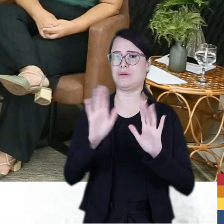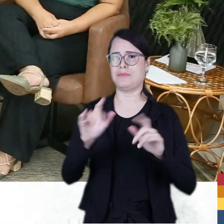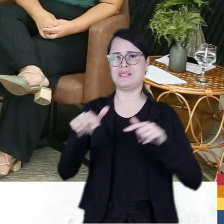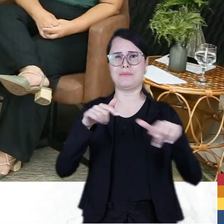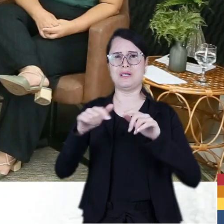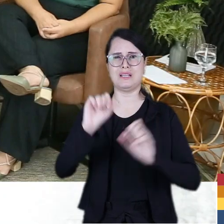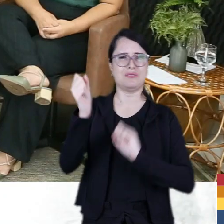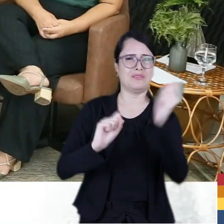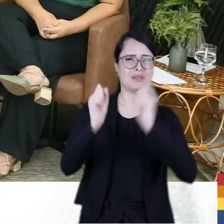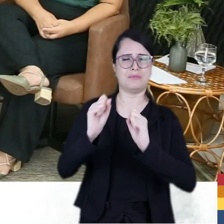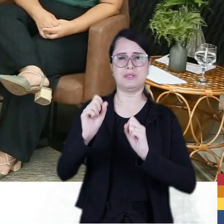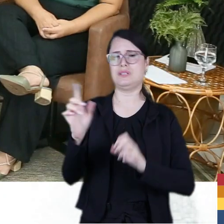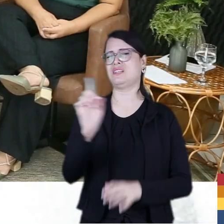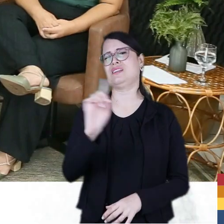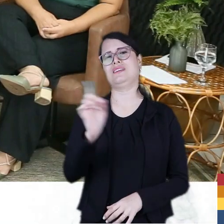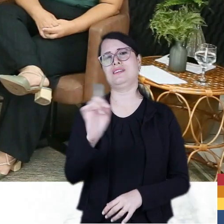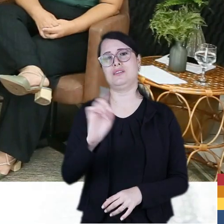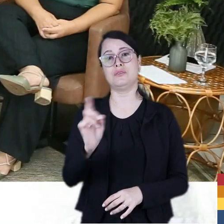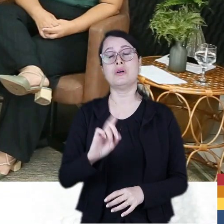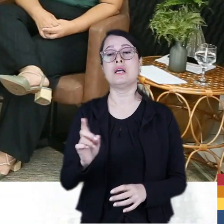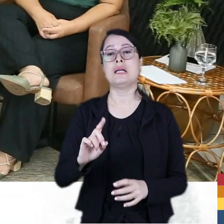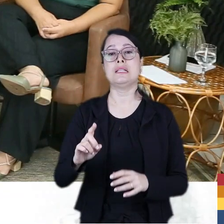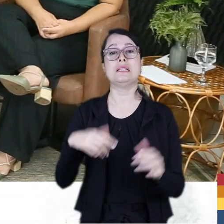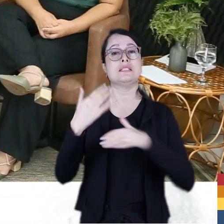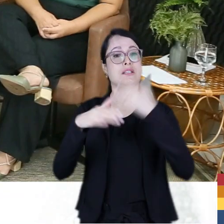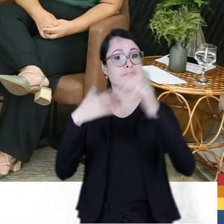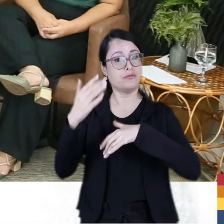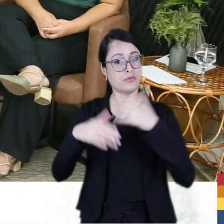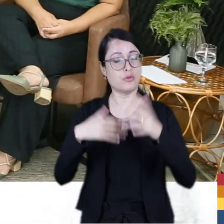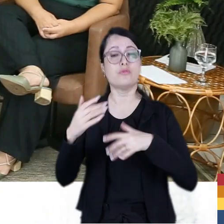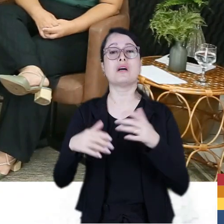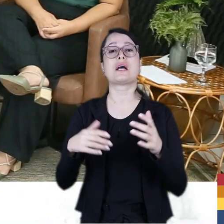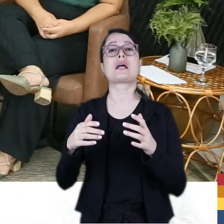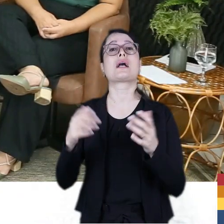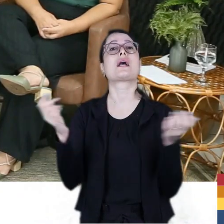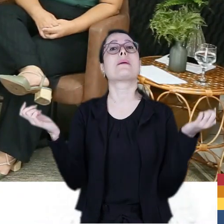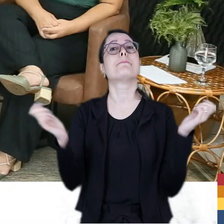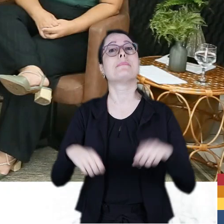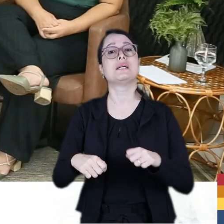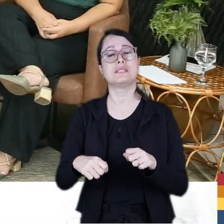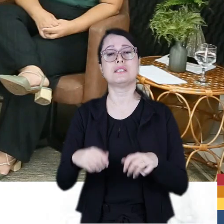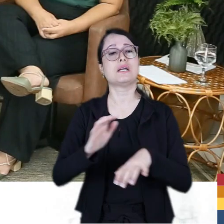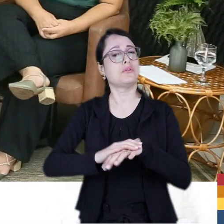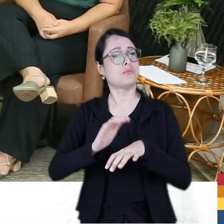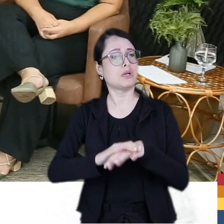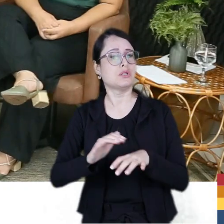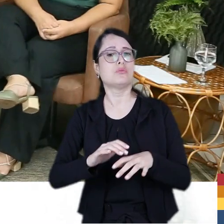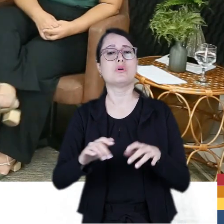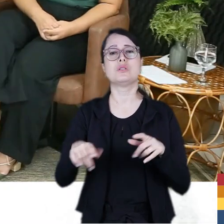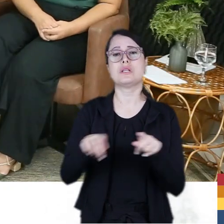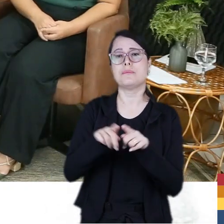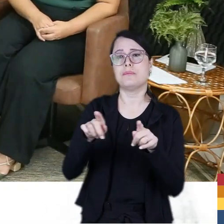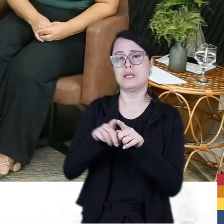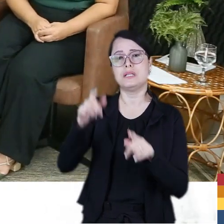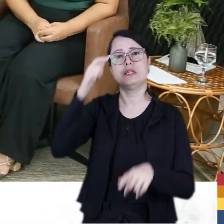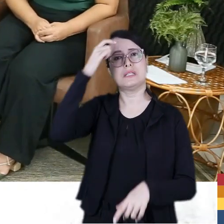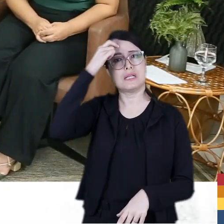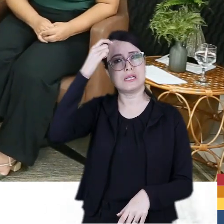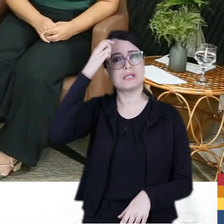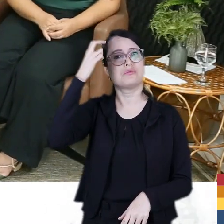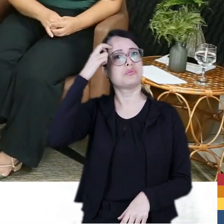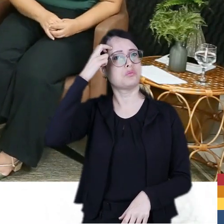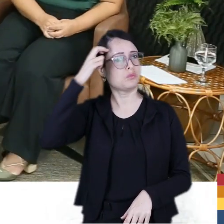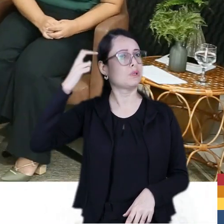integral do estudante e aí nós estamos falando da pessoa por completo nós não estamos querendo formar um robô para trabalhar numa